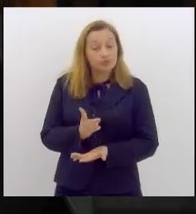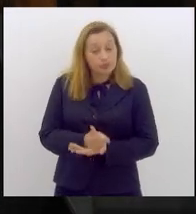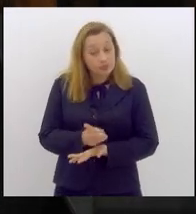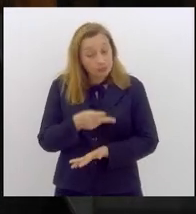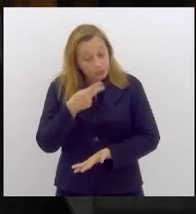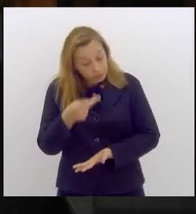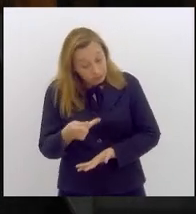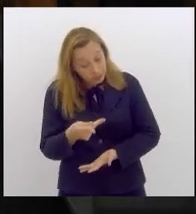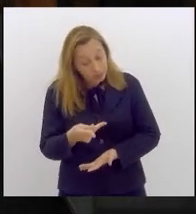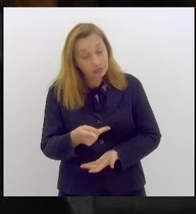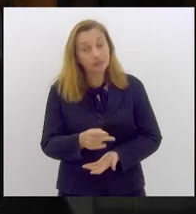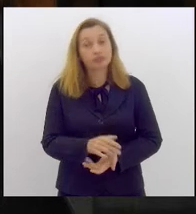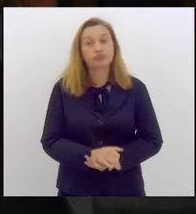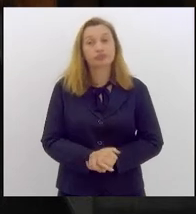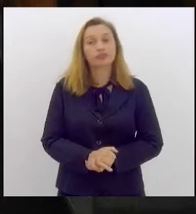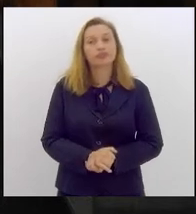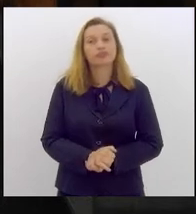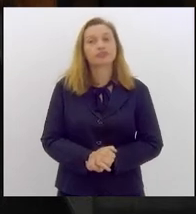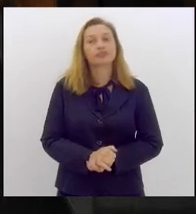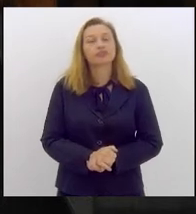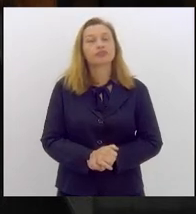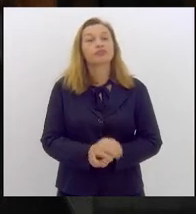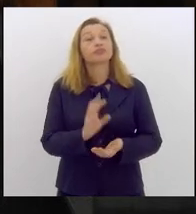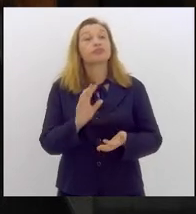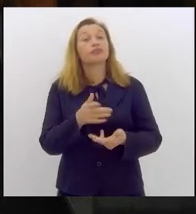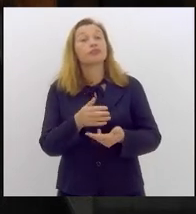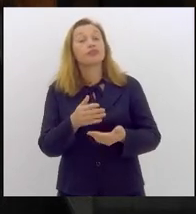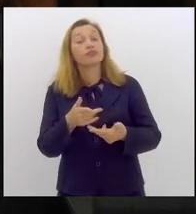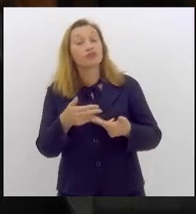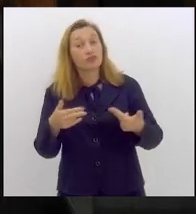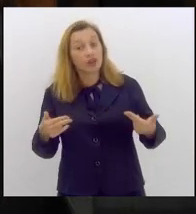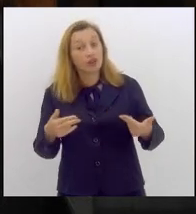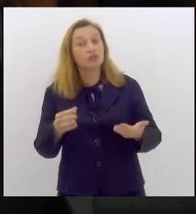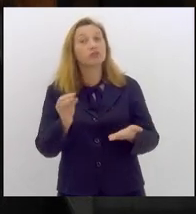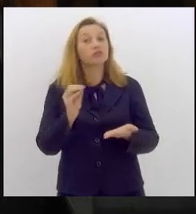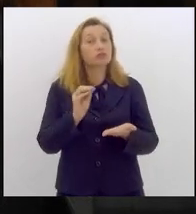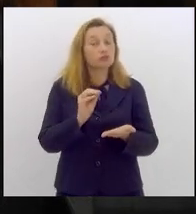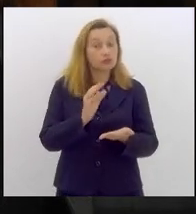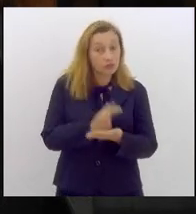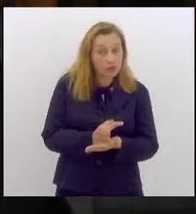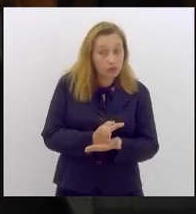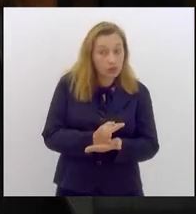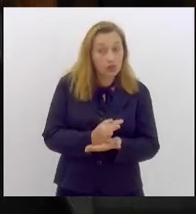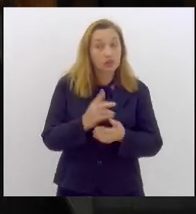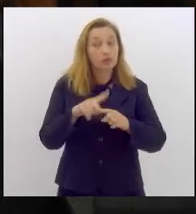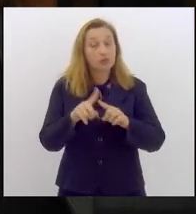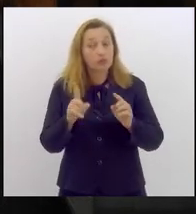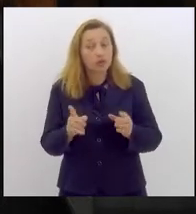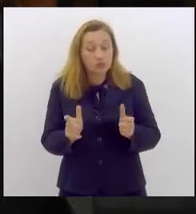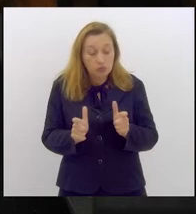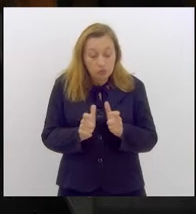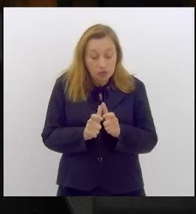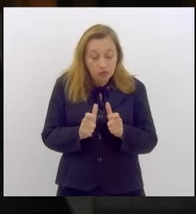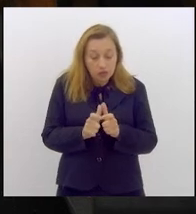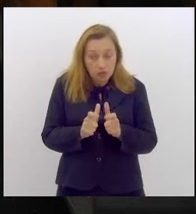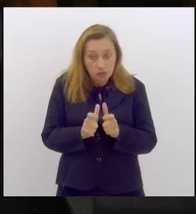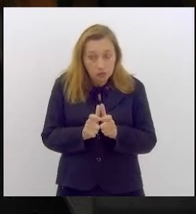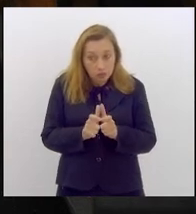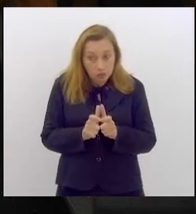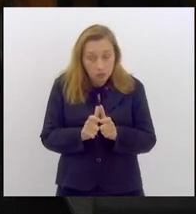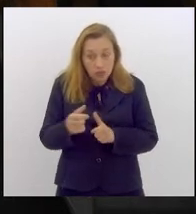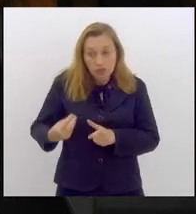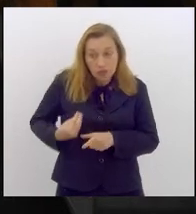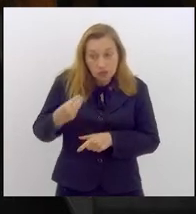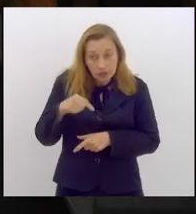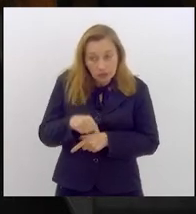afirmava, muitos faltarão, mas um pequeno coletivo estará